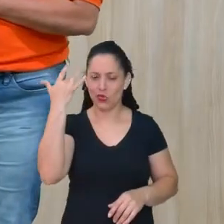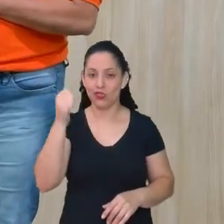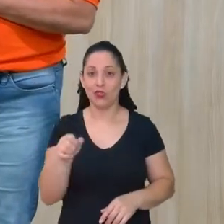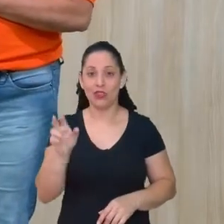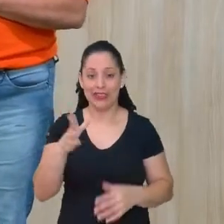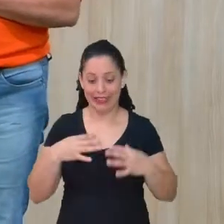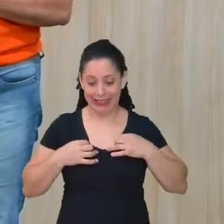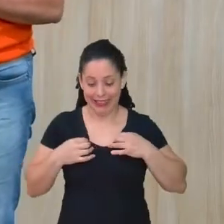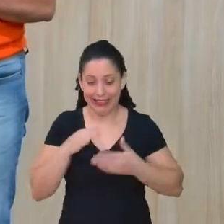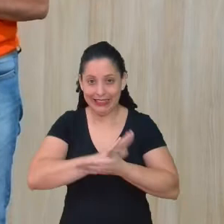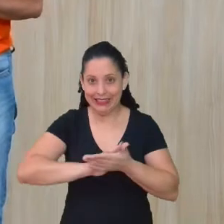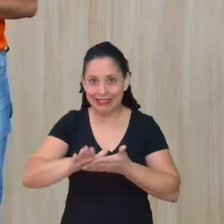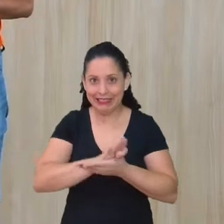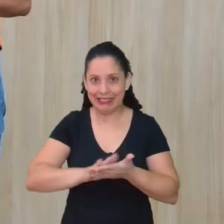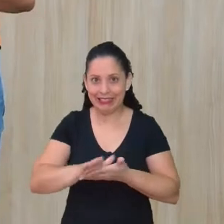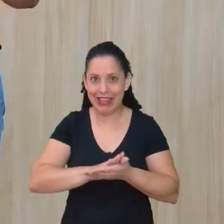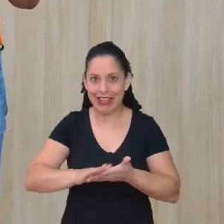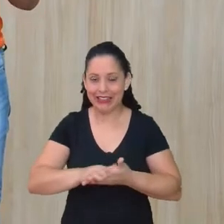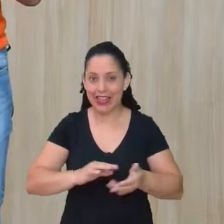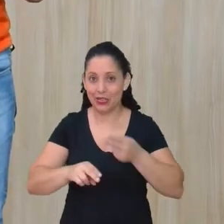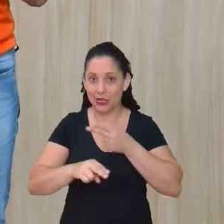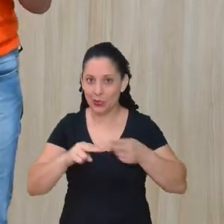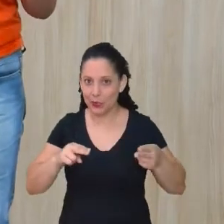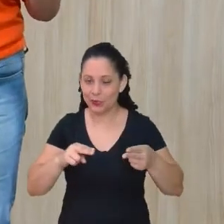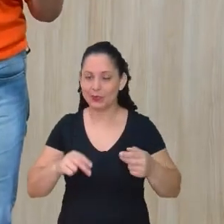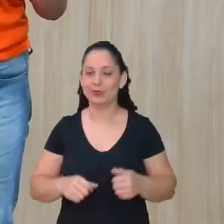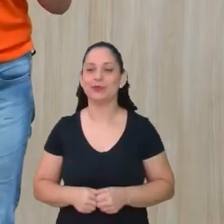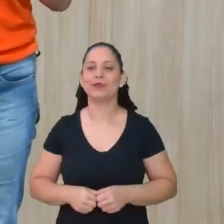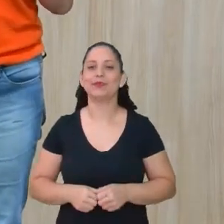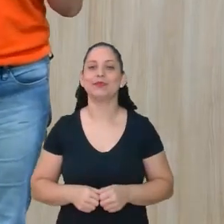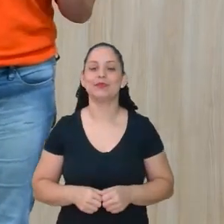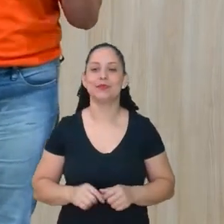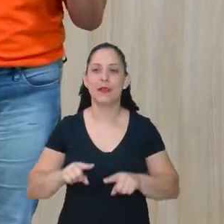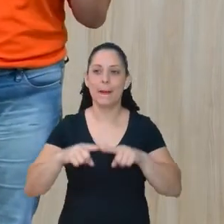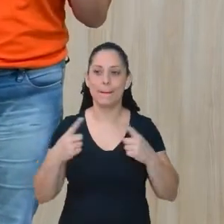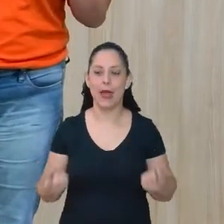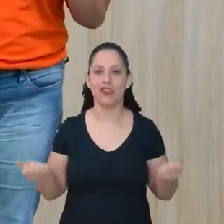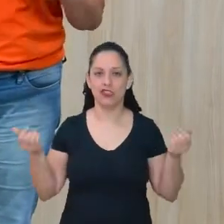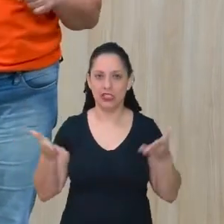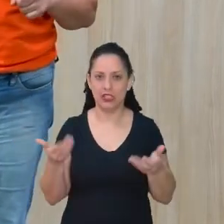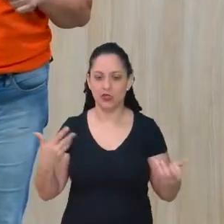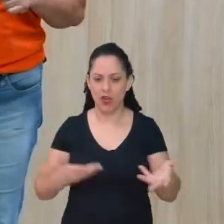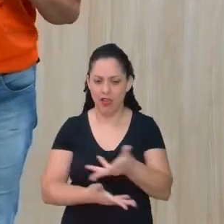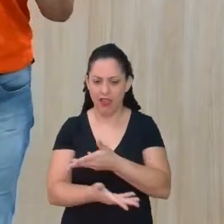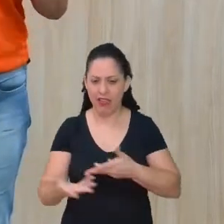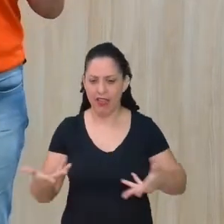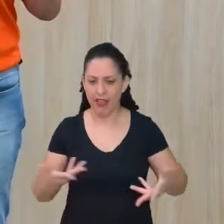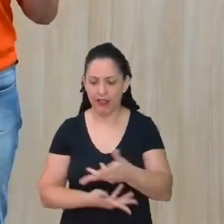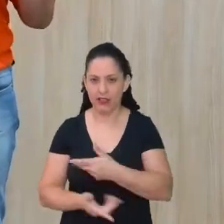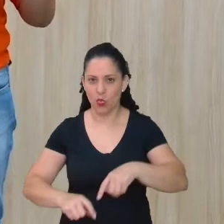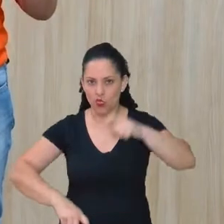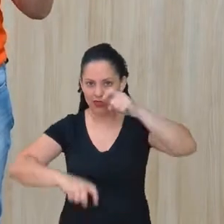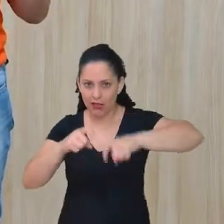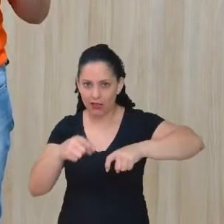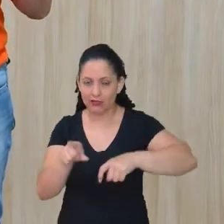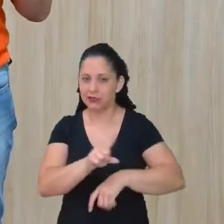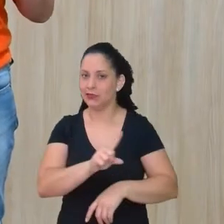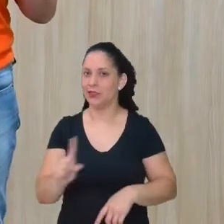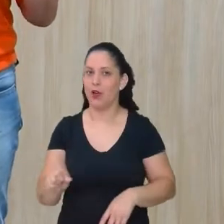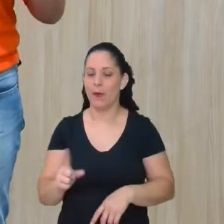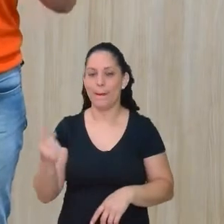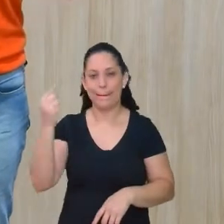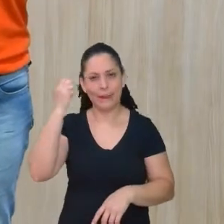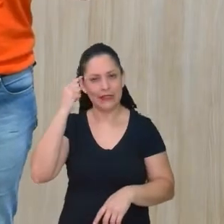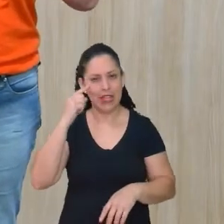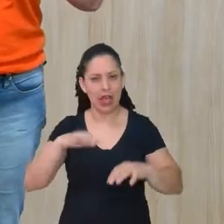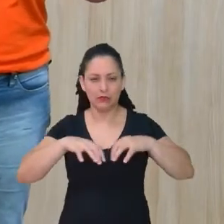roupa em cena. Isso acontece bastante. Mas não necessariamente isso tem a ver com erotismo. Isso. A gente precisa pensar um pouco sobre